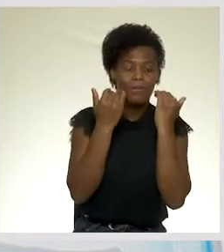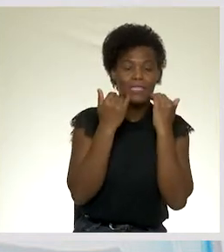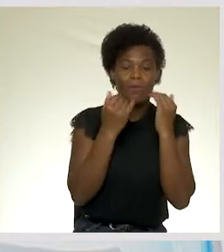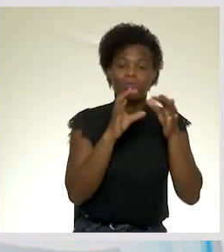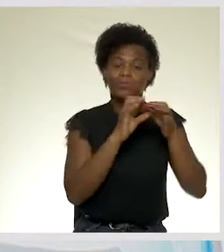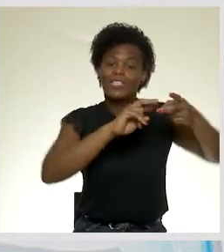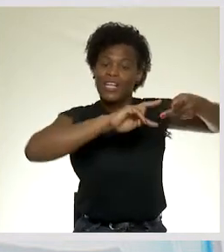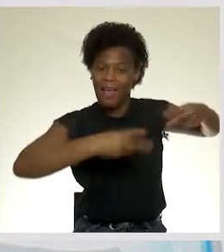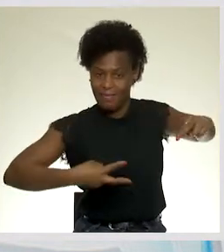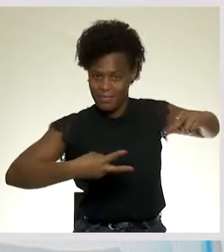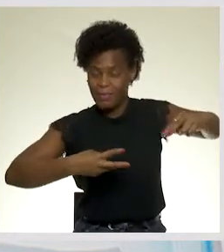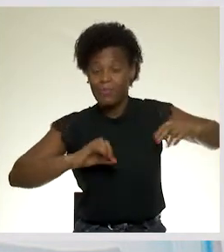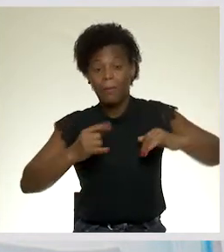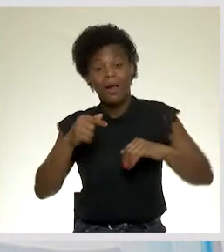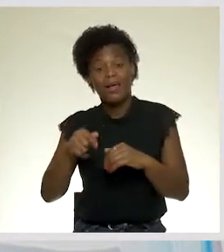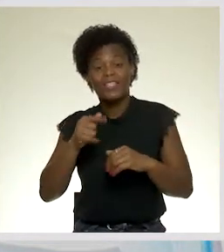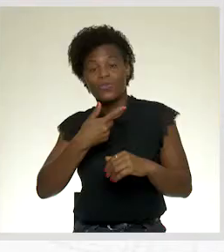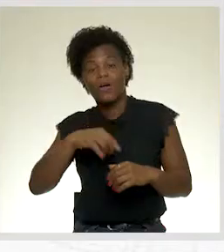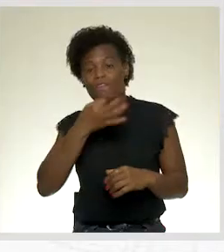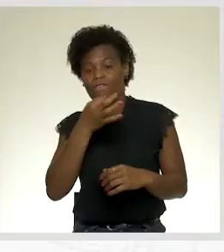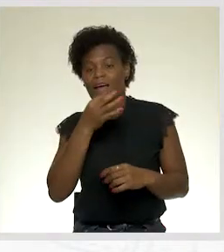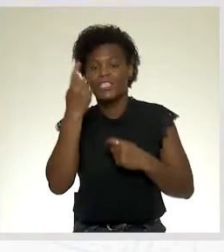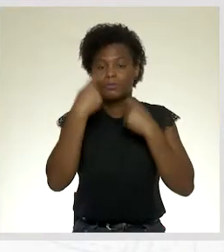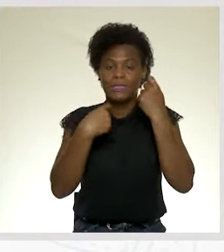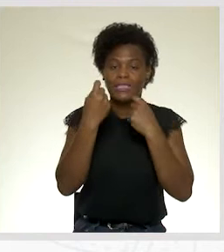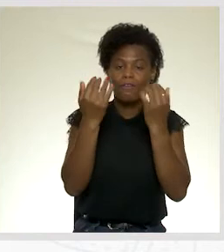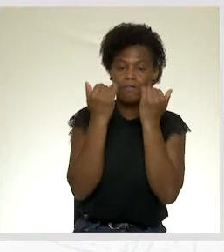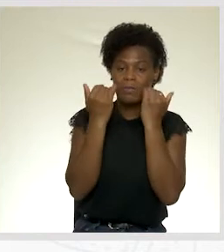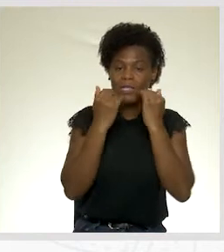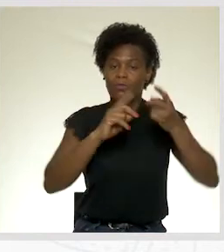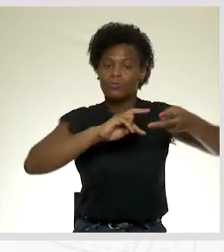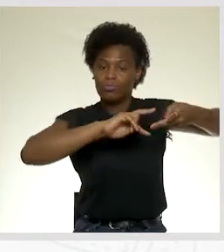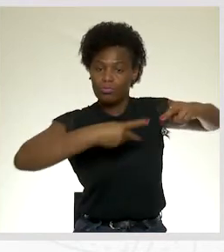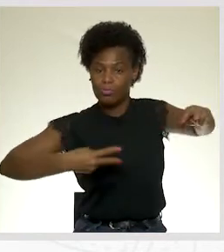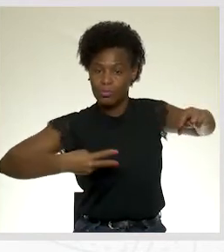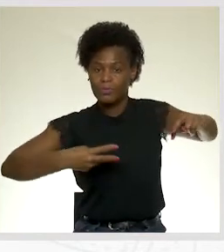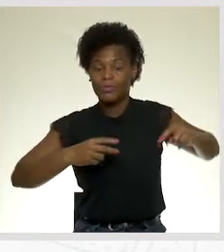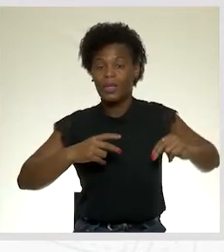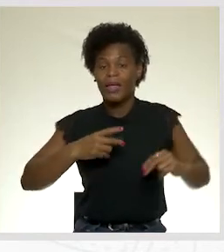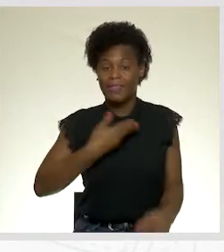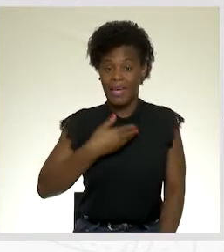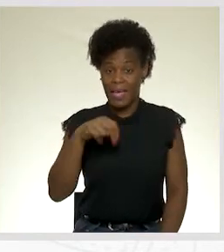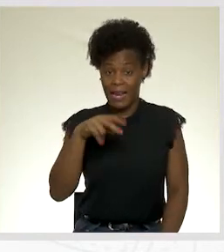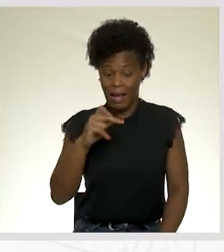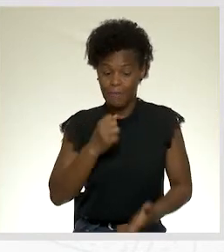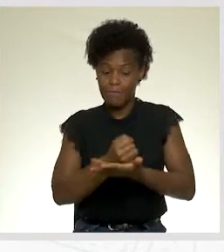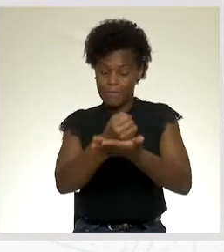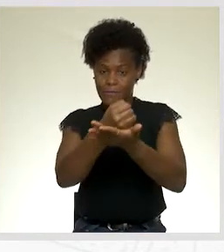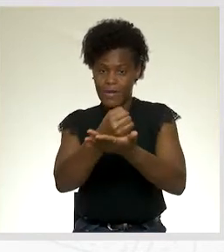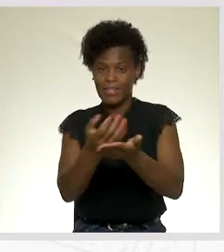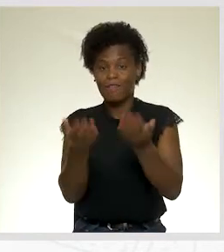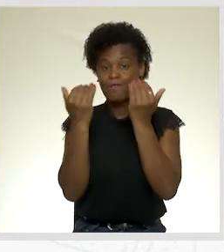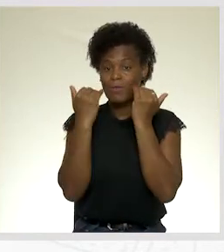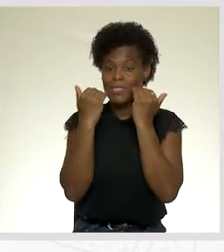genética. E para isso, vamos falar um pouco sobre a expressão da informação genética. O DNA é o suporte da